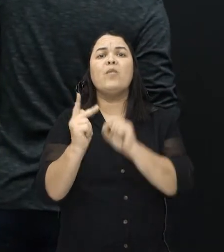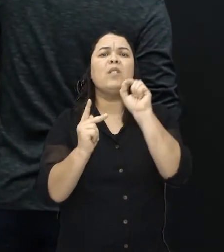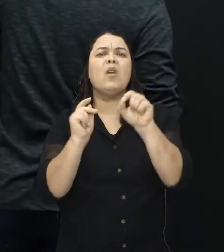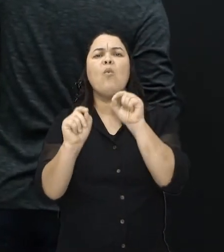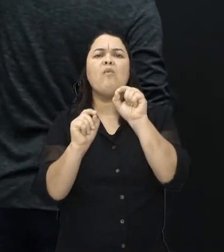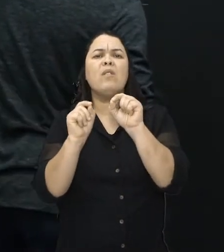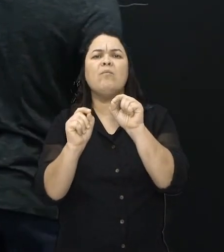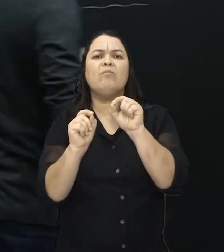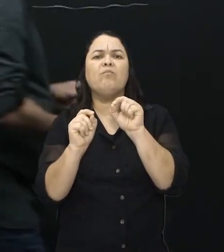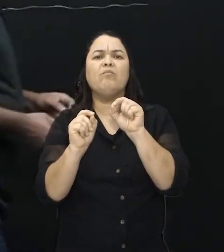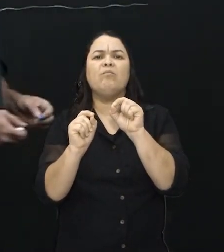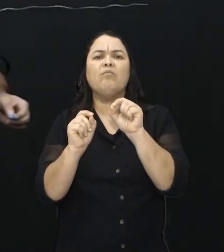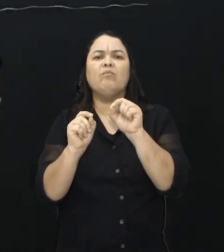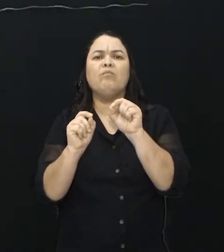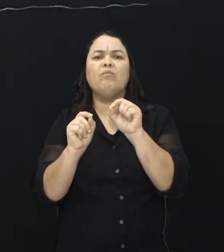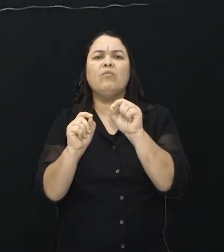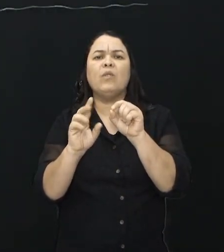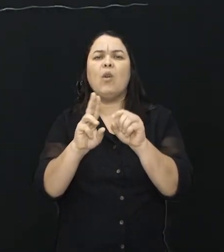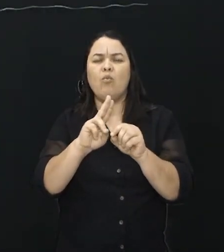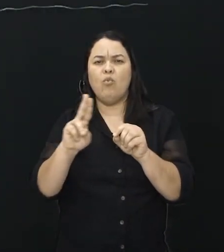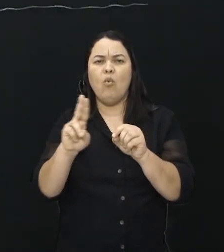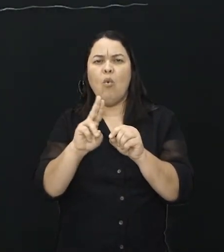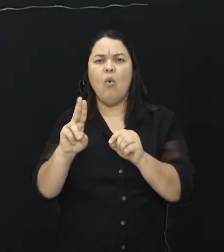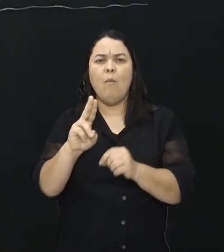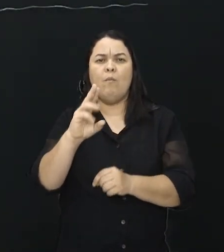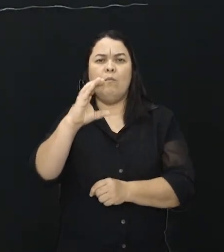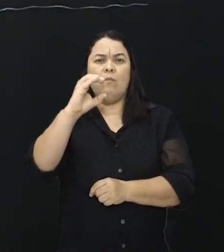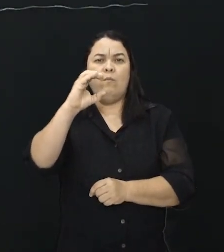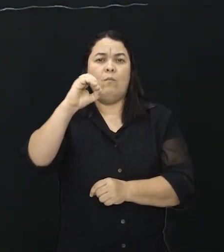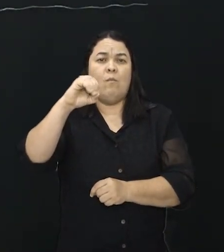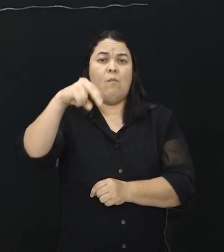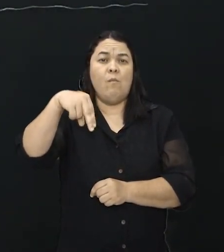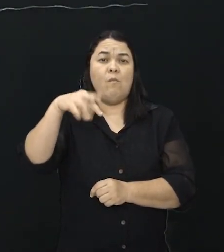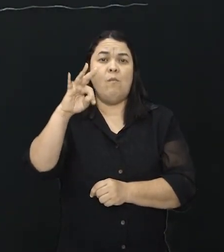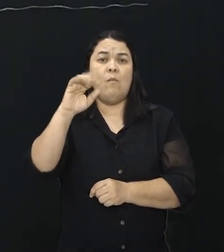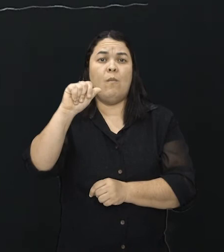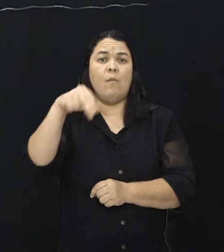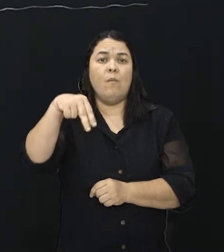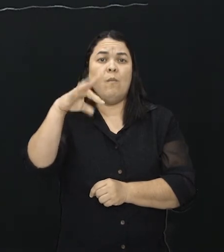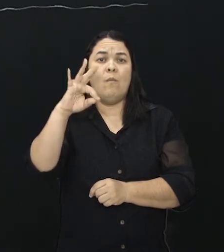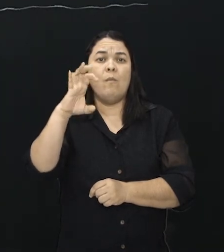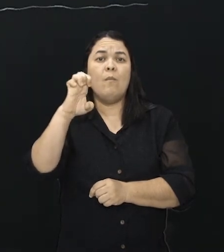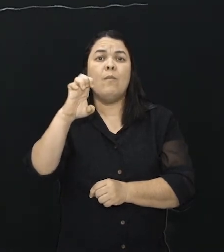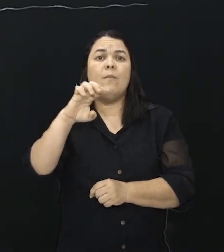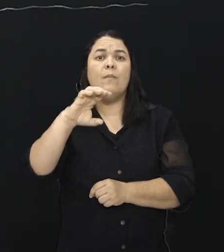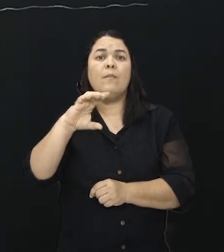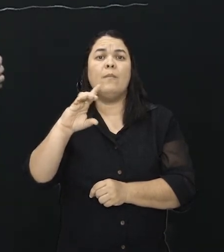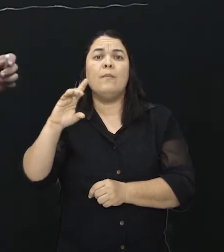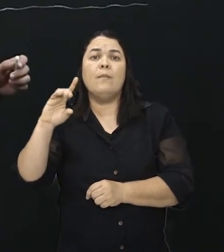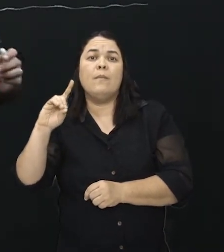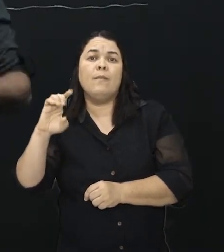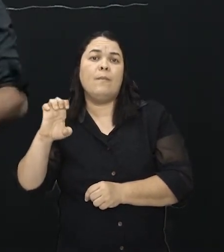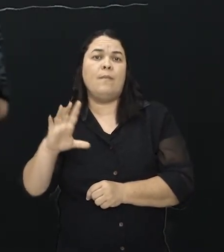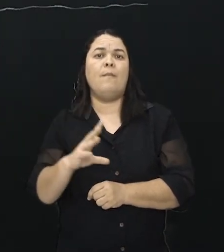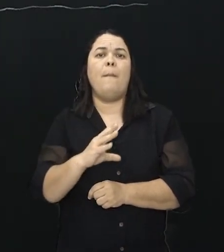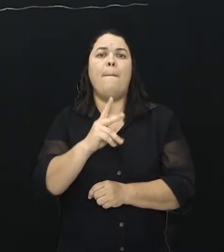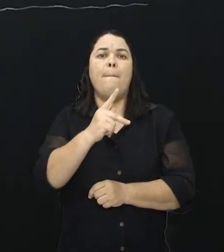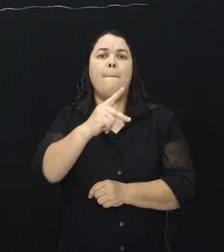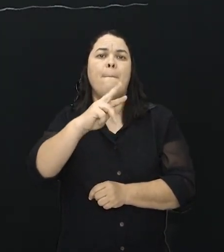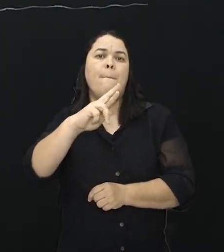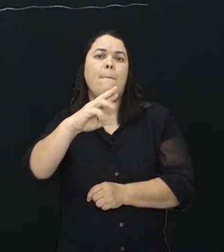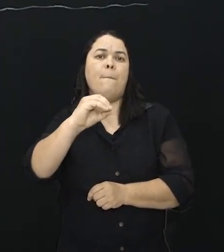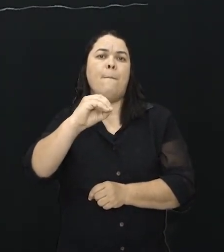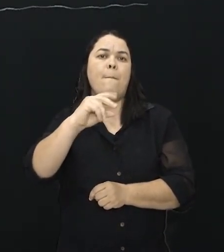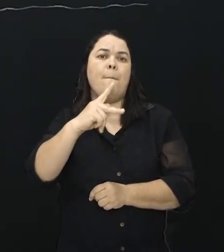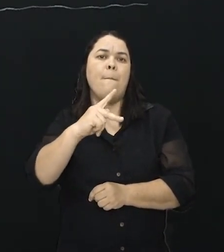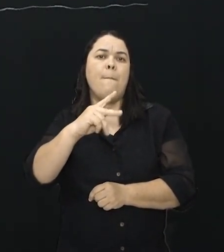chamada, aliás, constante de proporcionalidade, tá? O que eu vou fazer então? Na primeira parte, repare aqui comigo,